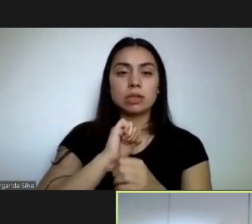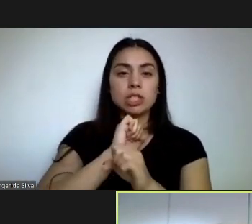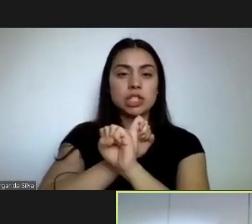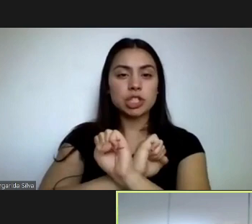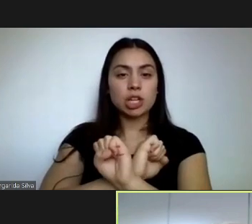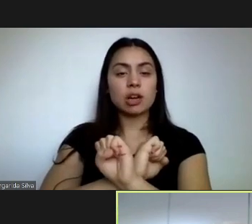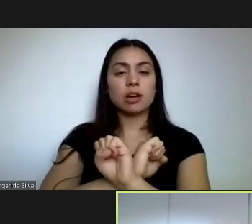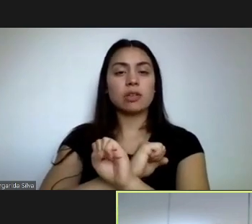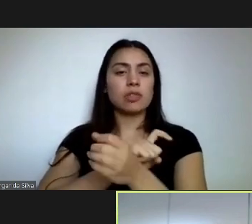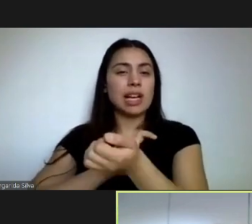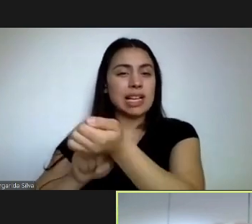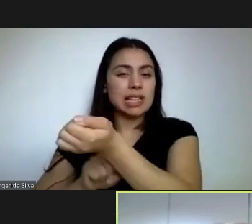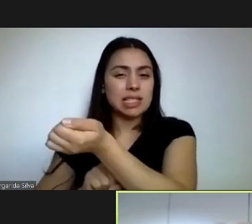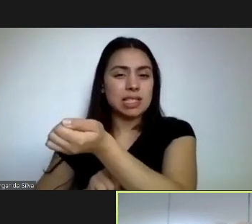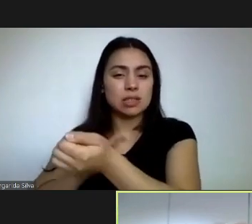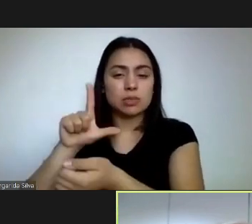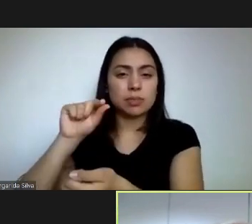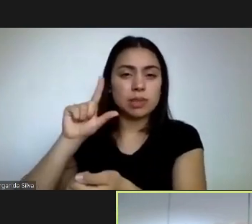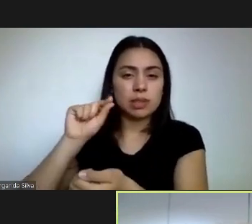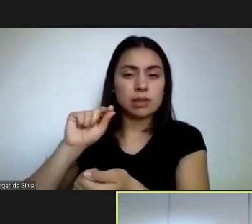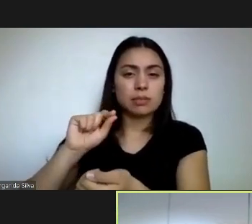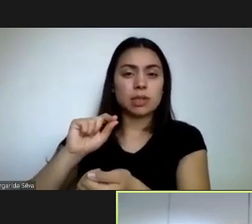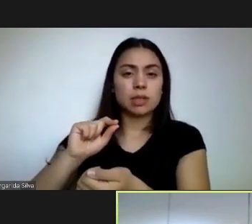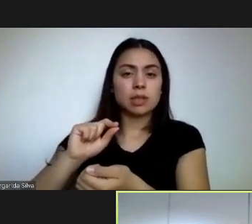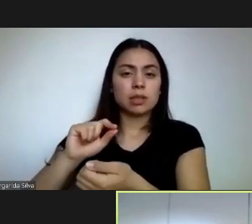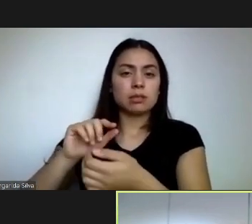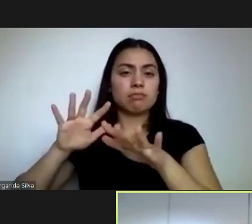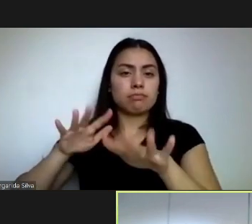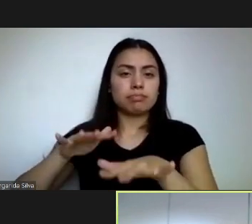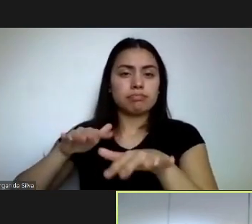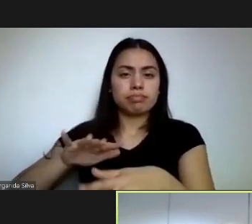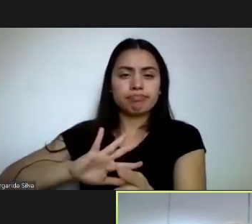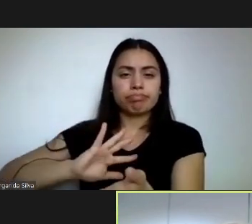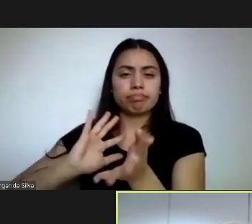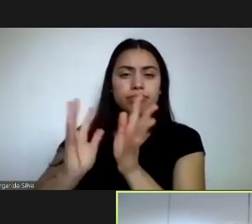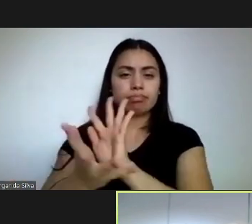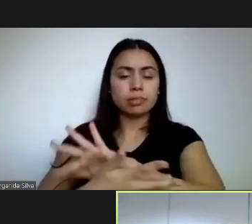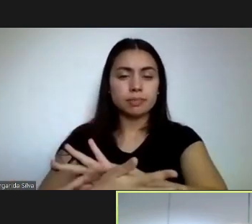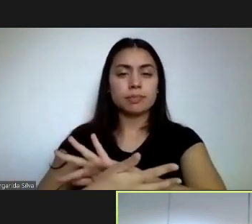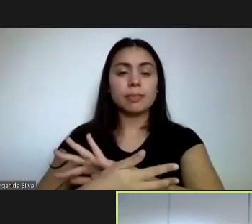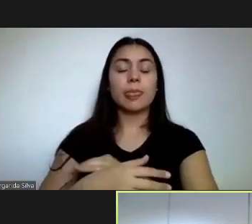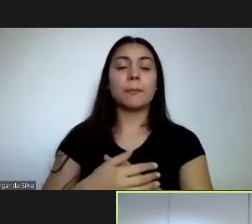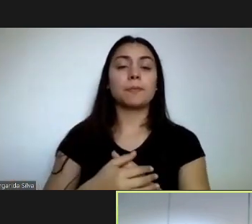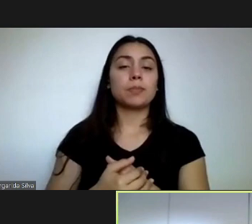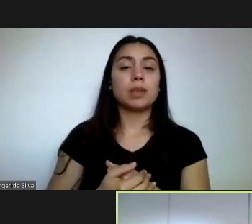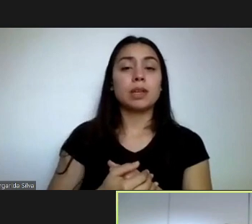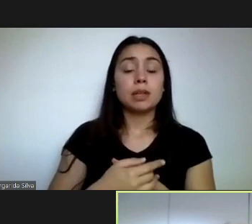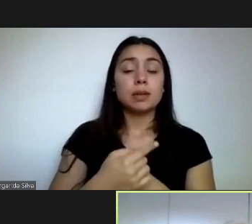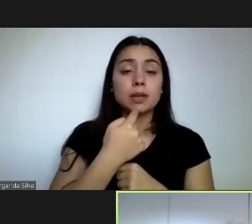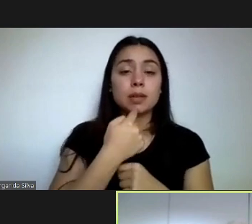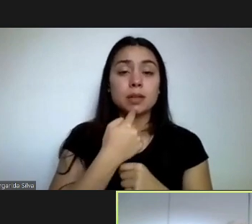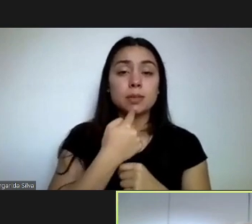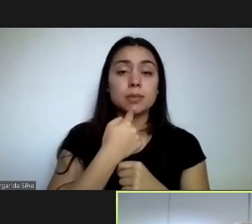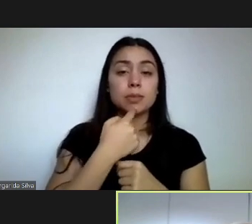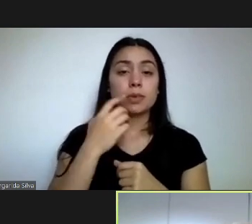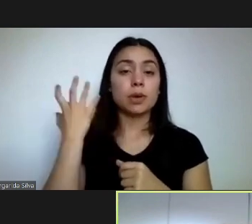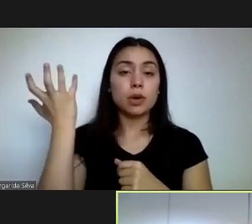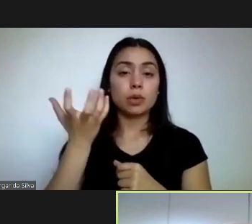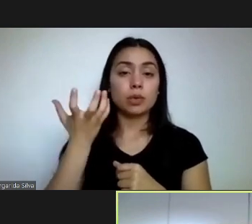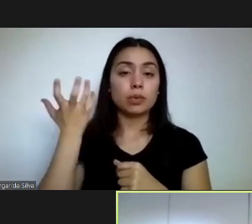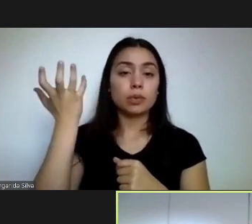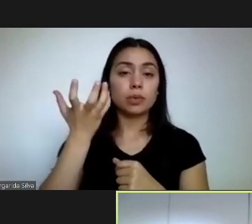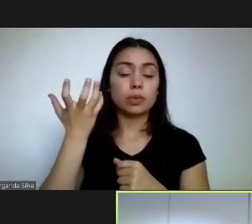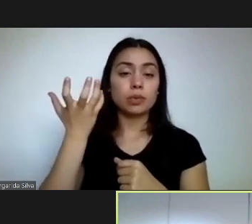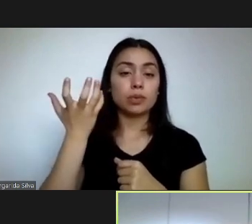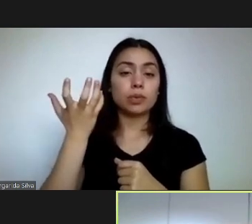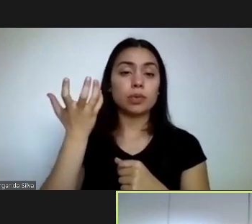do racismo, está a questão das revoluções liberais e o novo olhar na cultura, enfim, desde a